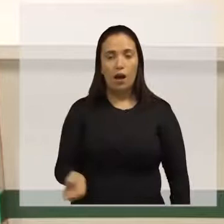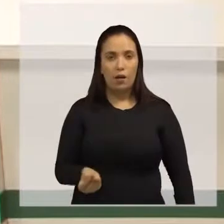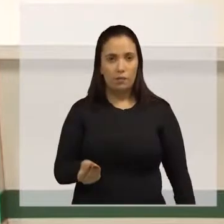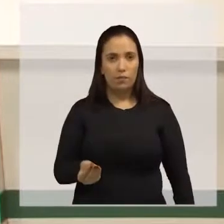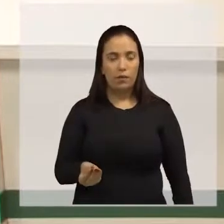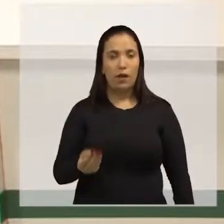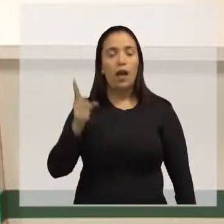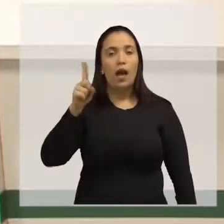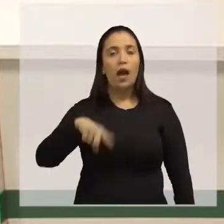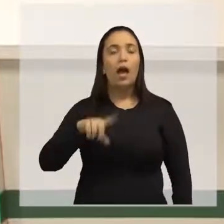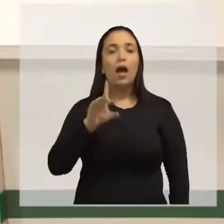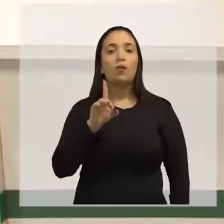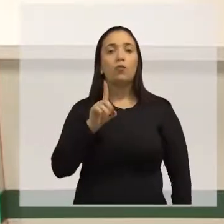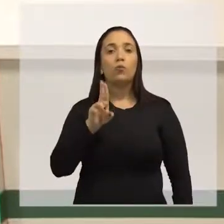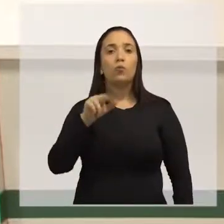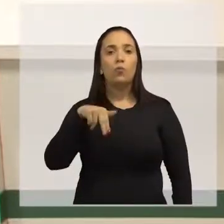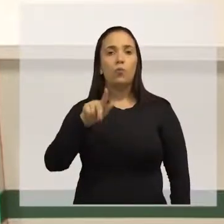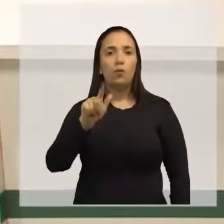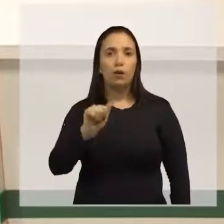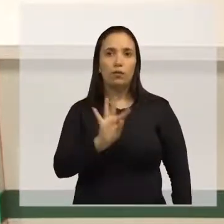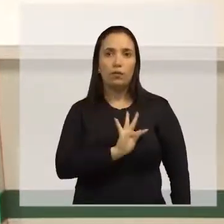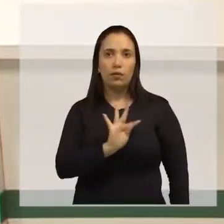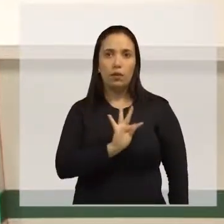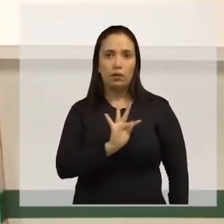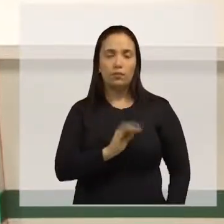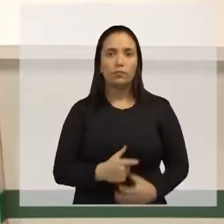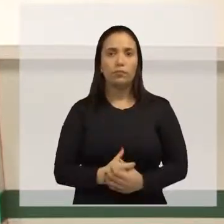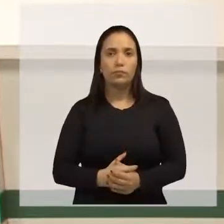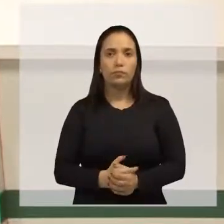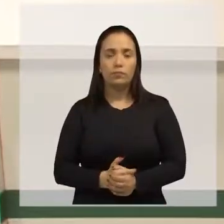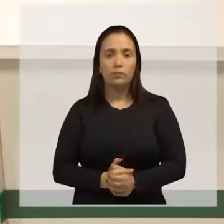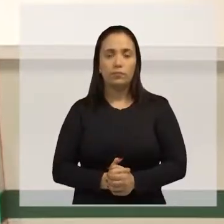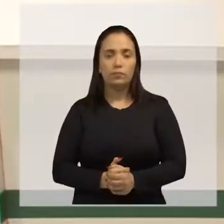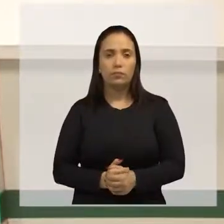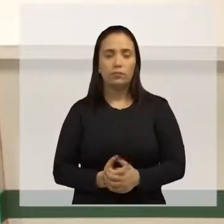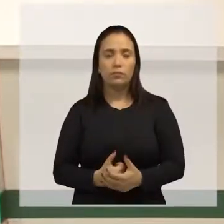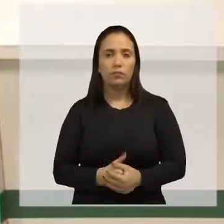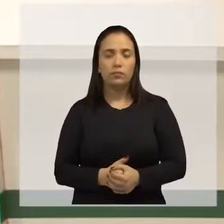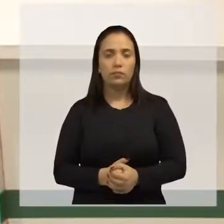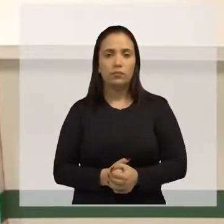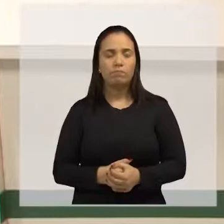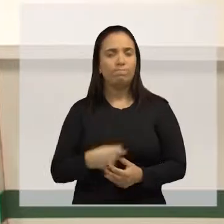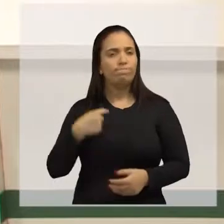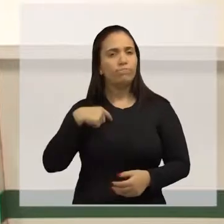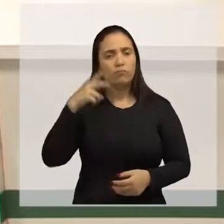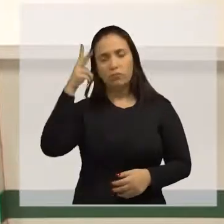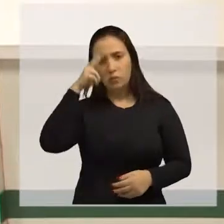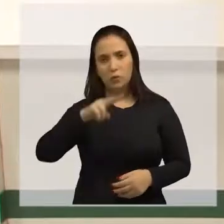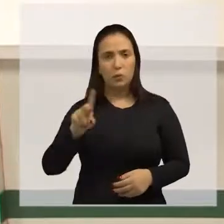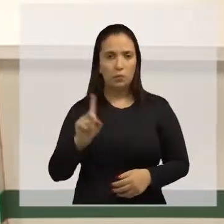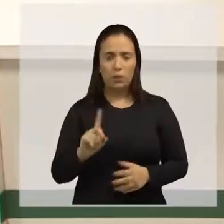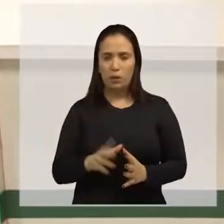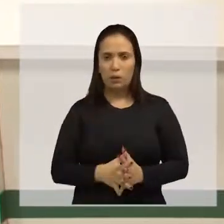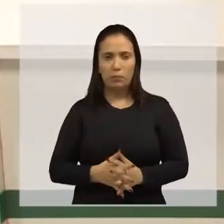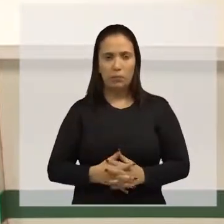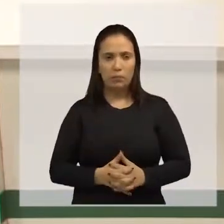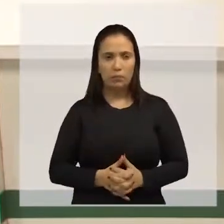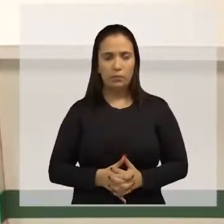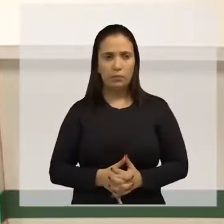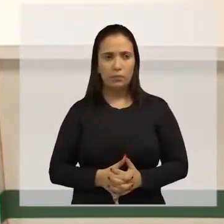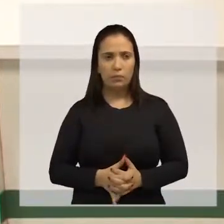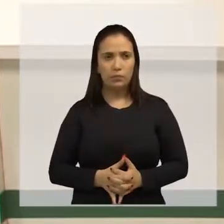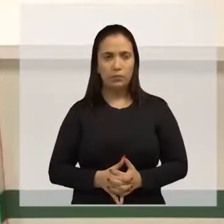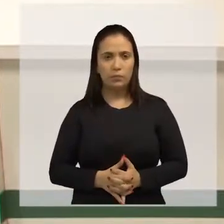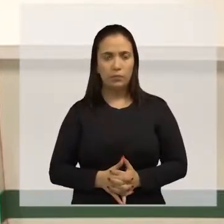Dunga. Aí quem mandou a gente para casa? Não, agora eu não estou me lembrado quem foi que nos mandou para casa. Mas a gente saiu quando?